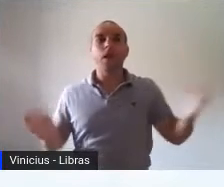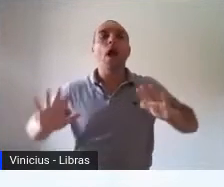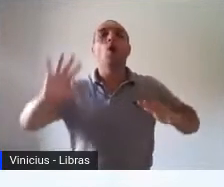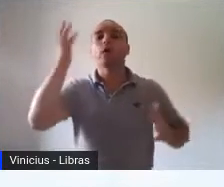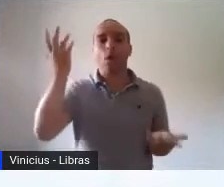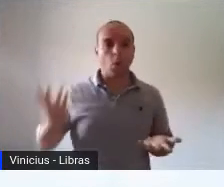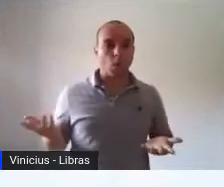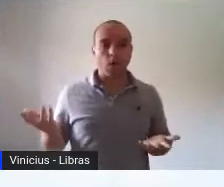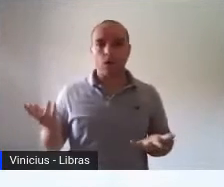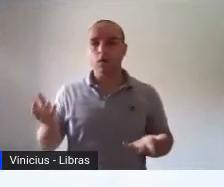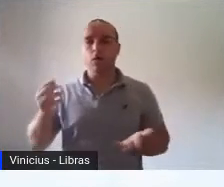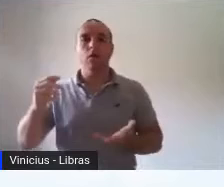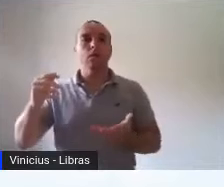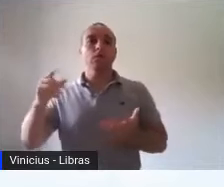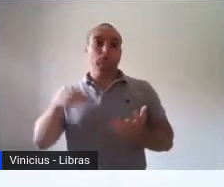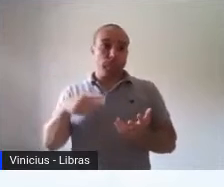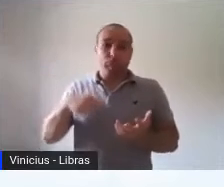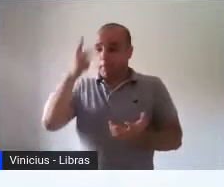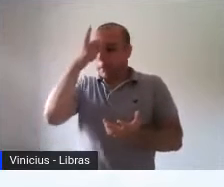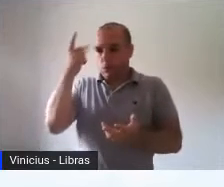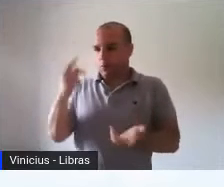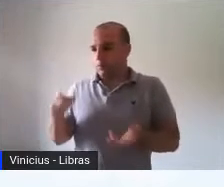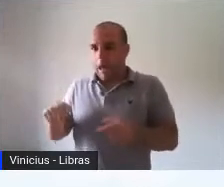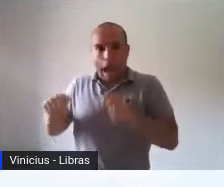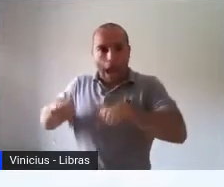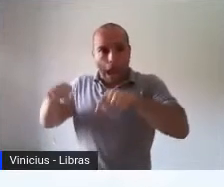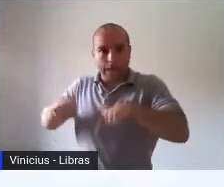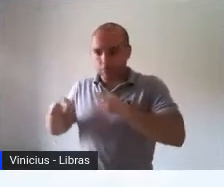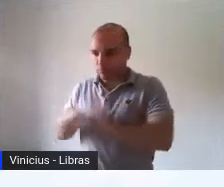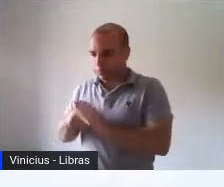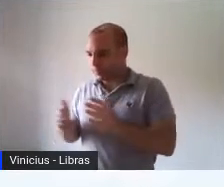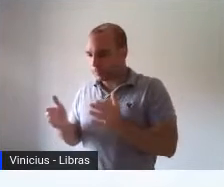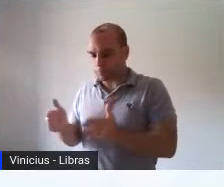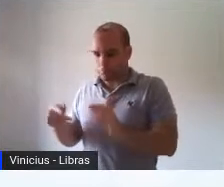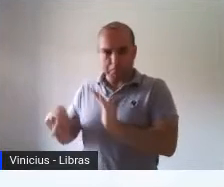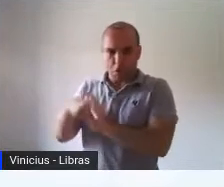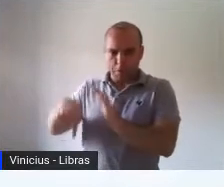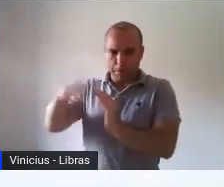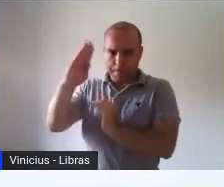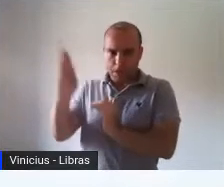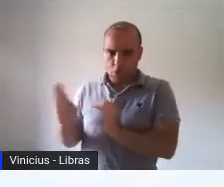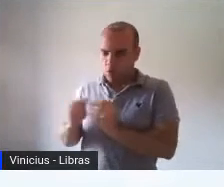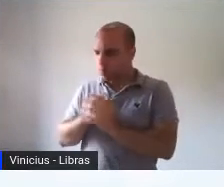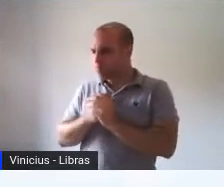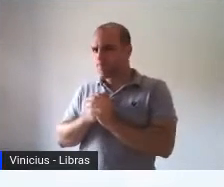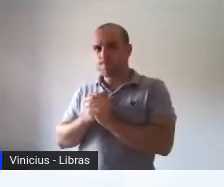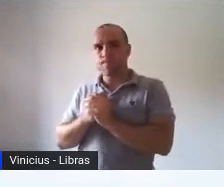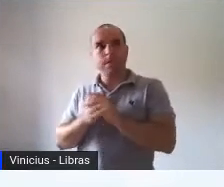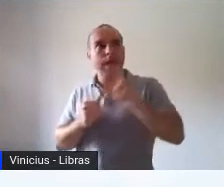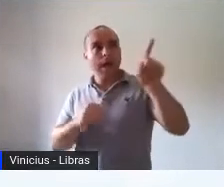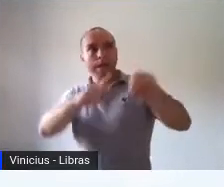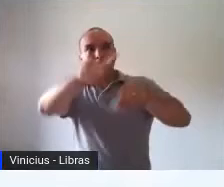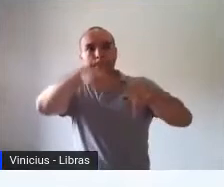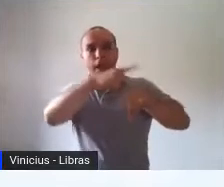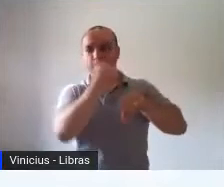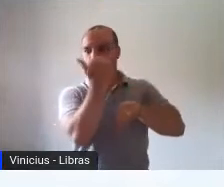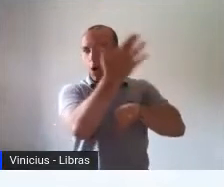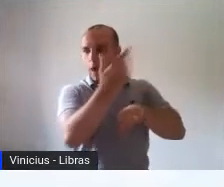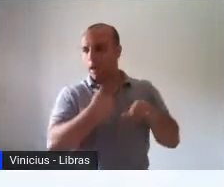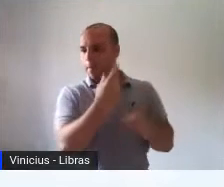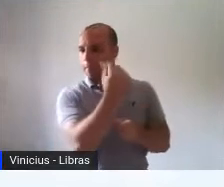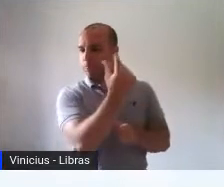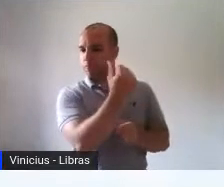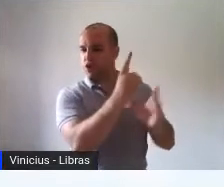ficar mais barato para você vender e o produto importado ficar mais caro. Isso se intensificou na pandemia.